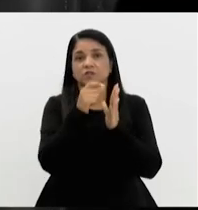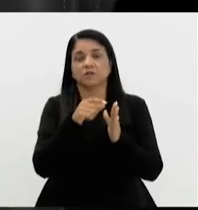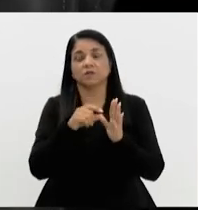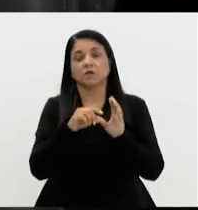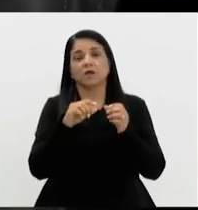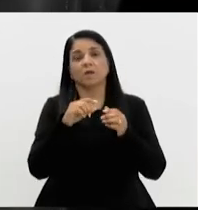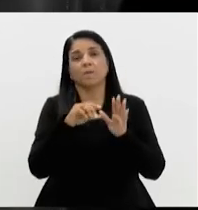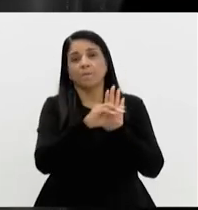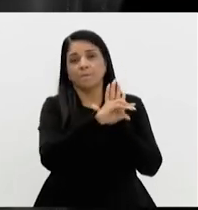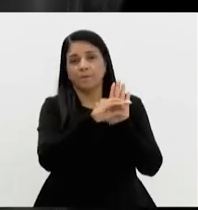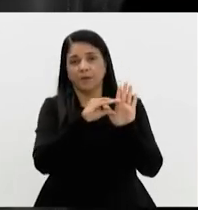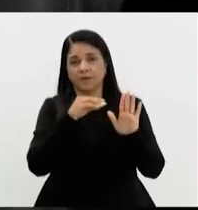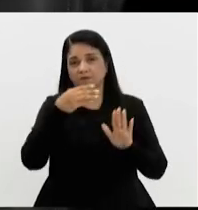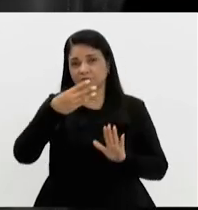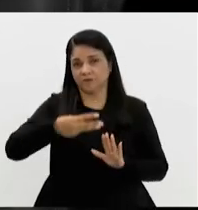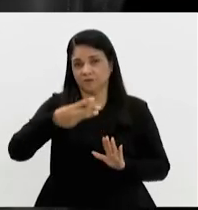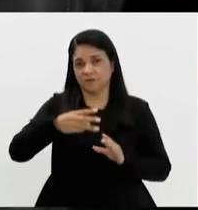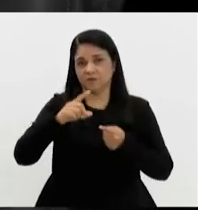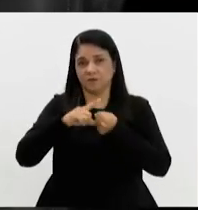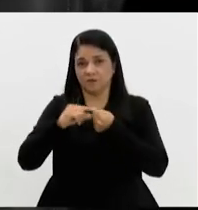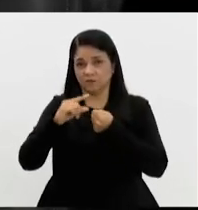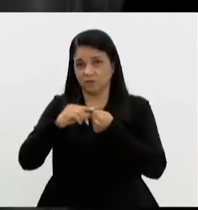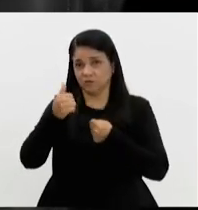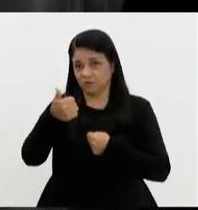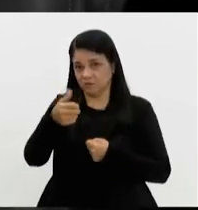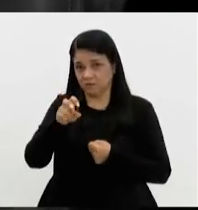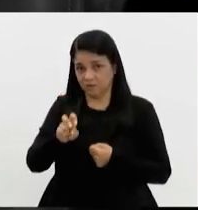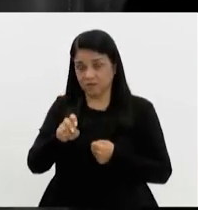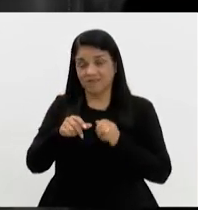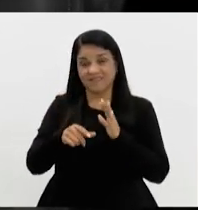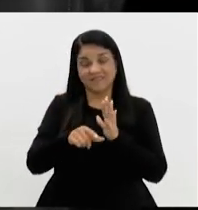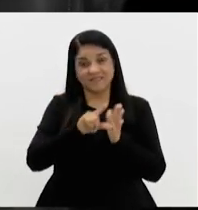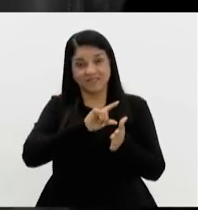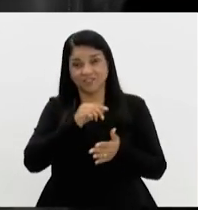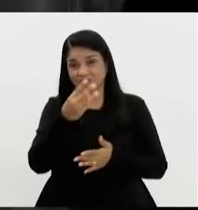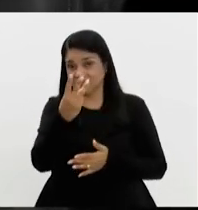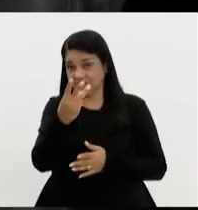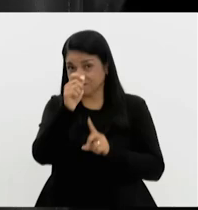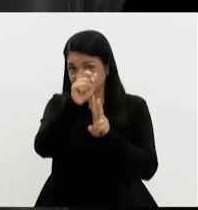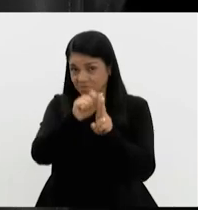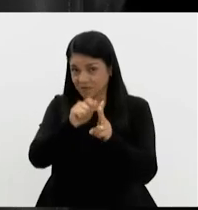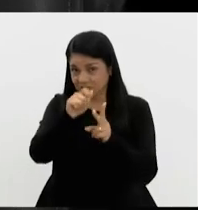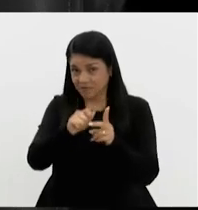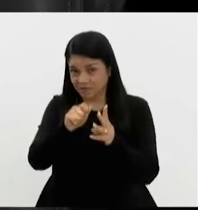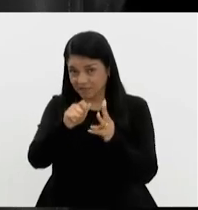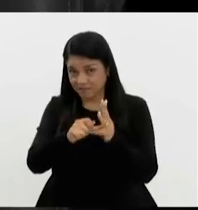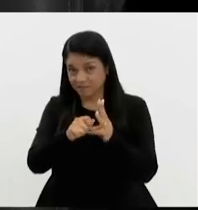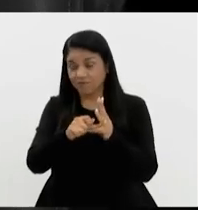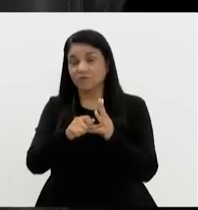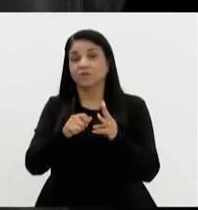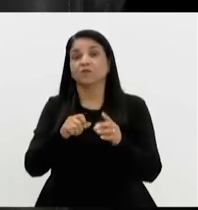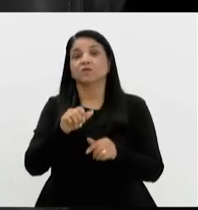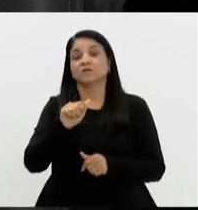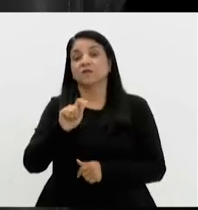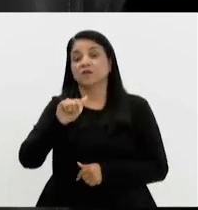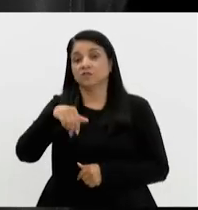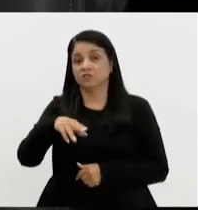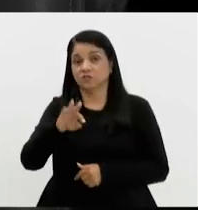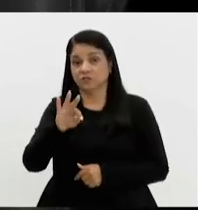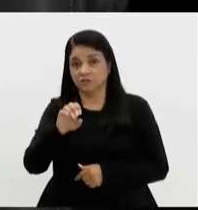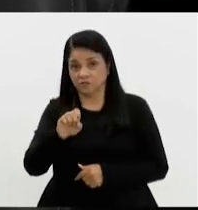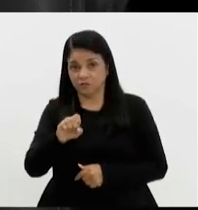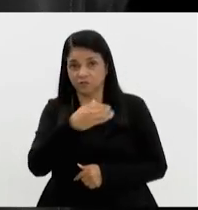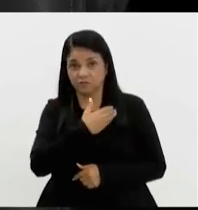artigo 15 que 3S meses antes do pleito as agentes públicas os agentes públicos